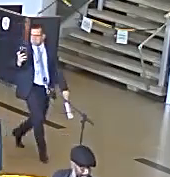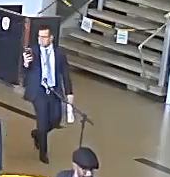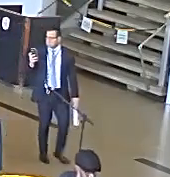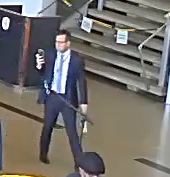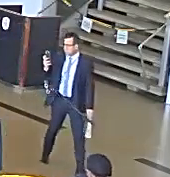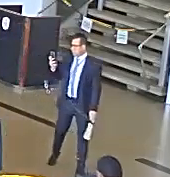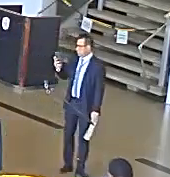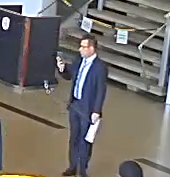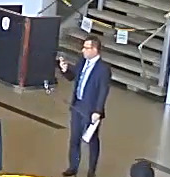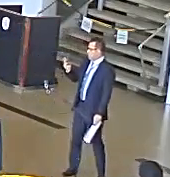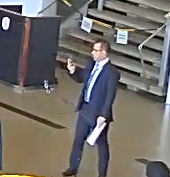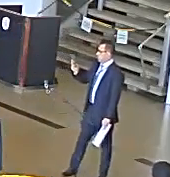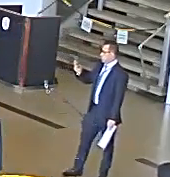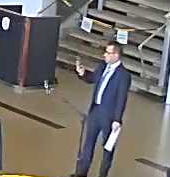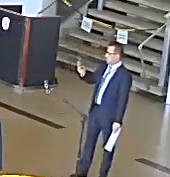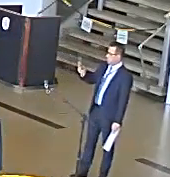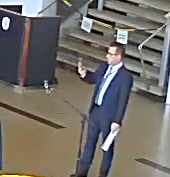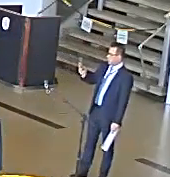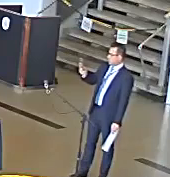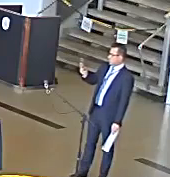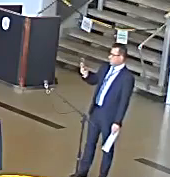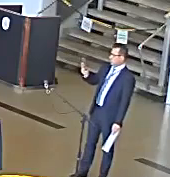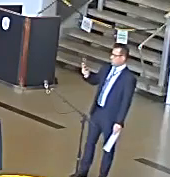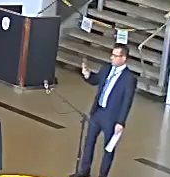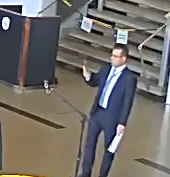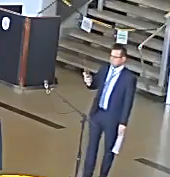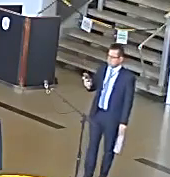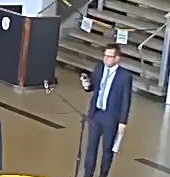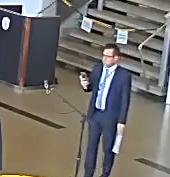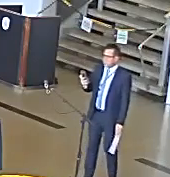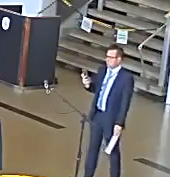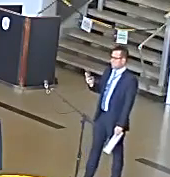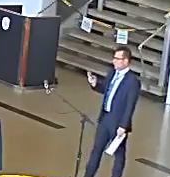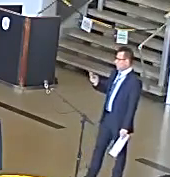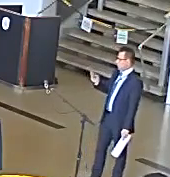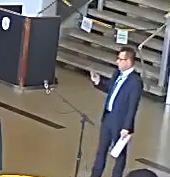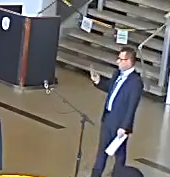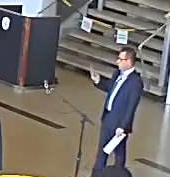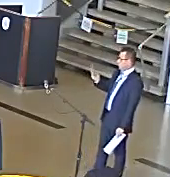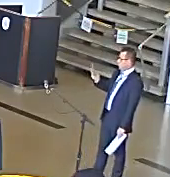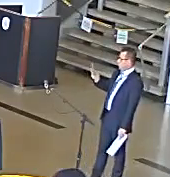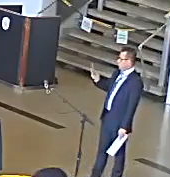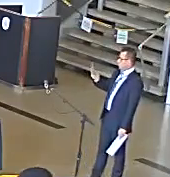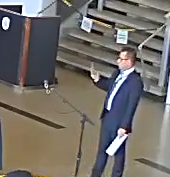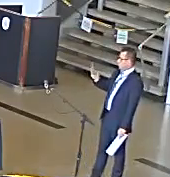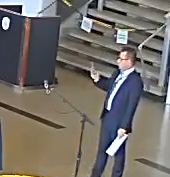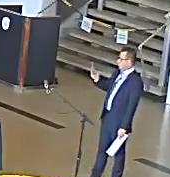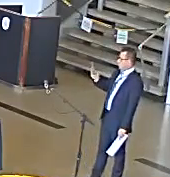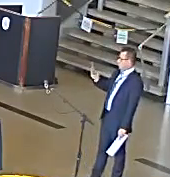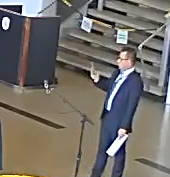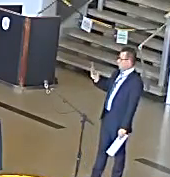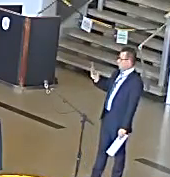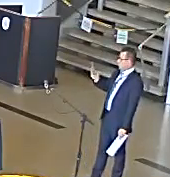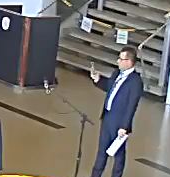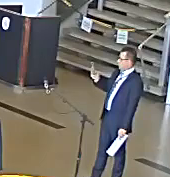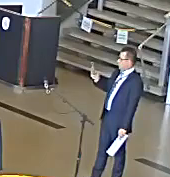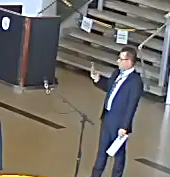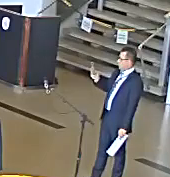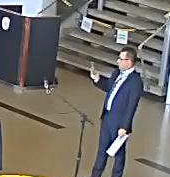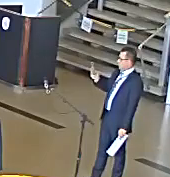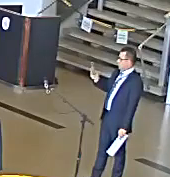questão da gratuidade. Então, ninguém viaja de graça. Isso praticamente é uma questão só superficial. E as pessoas